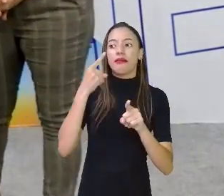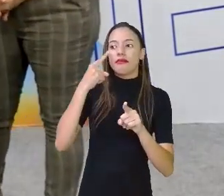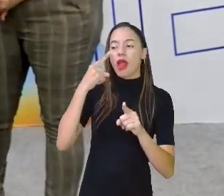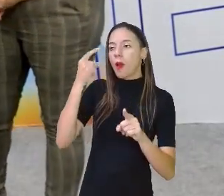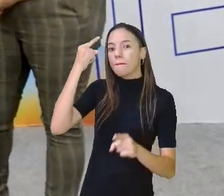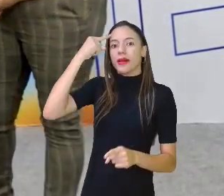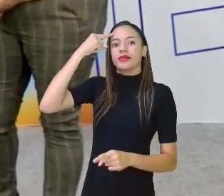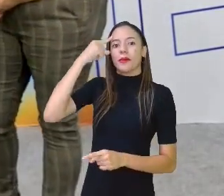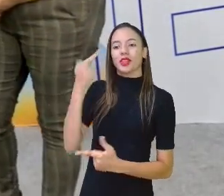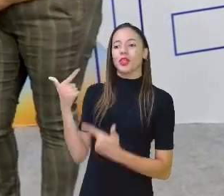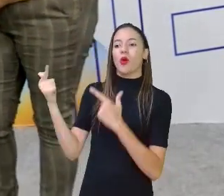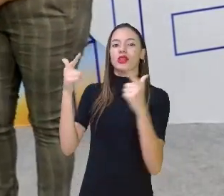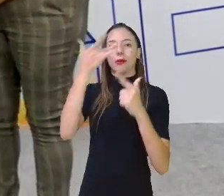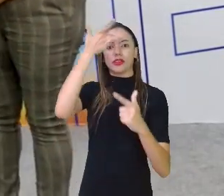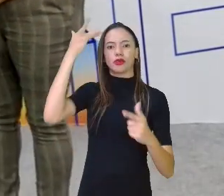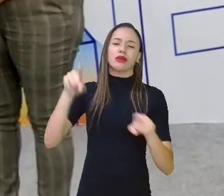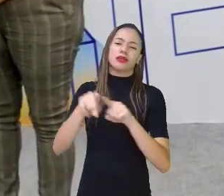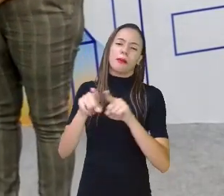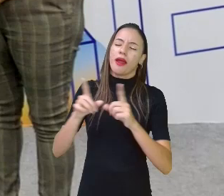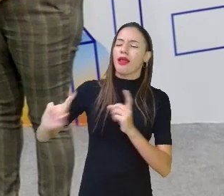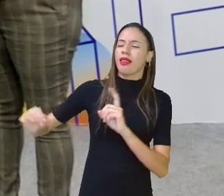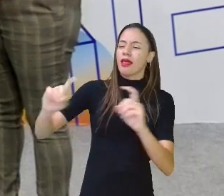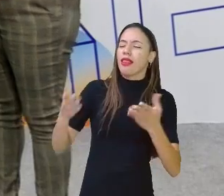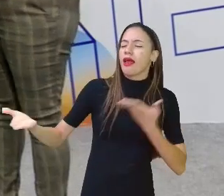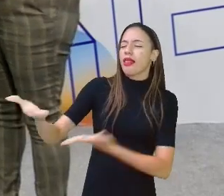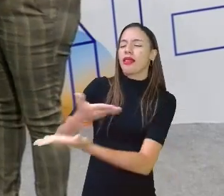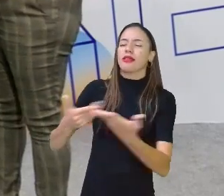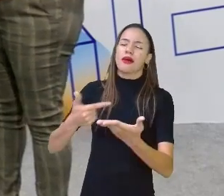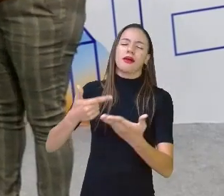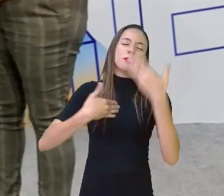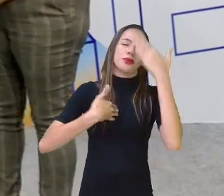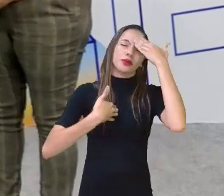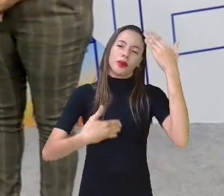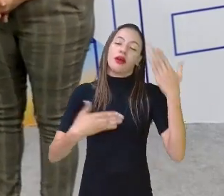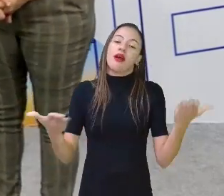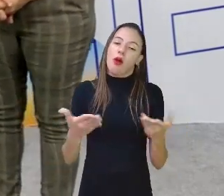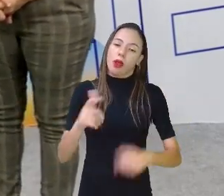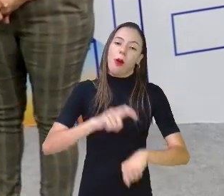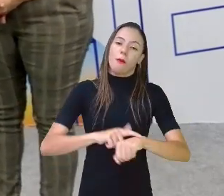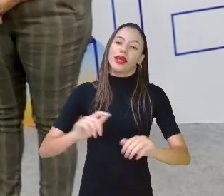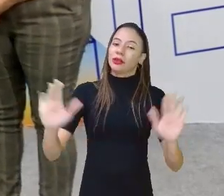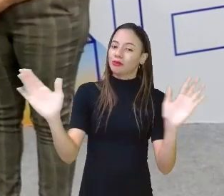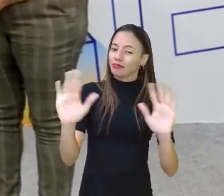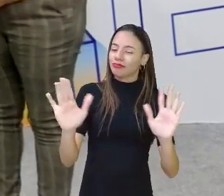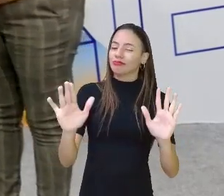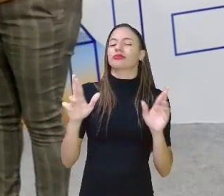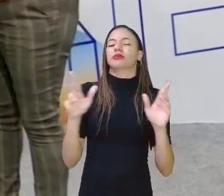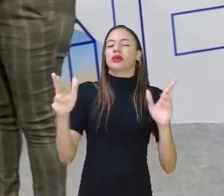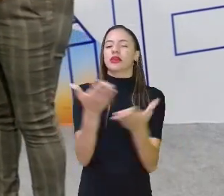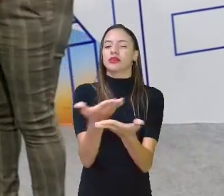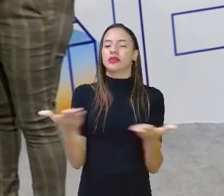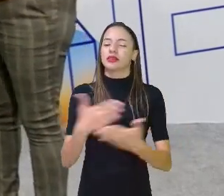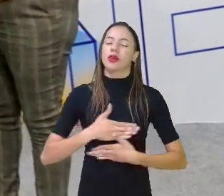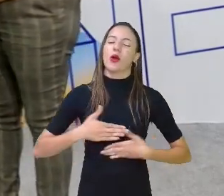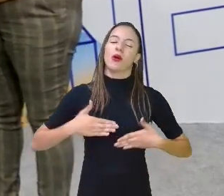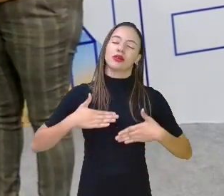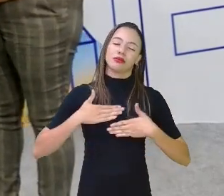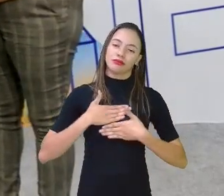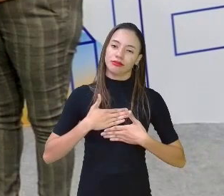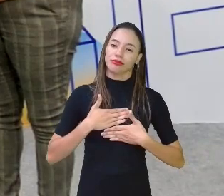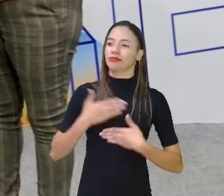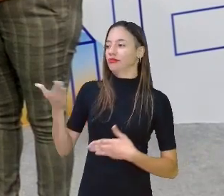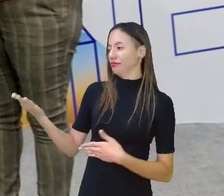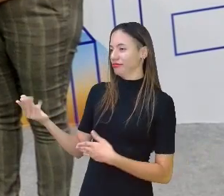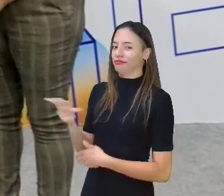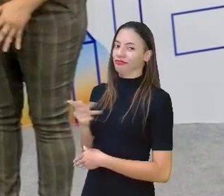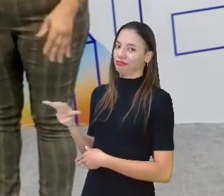dos outros e trocar ideias. Eu adorei. Pois Muito é, então obrigada. vamos nos despedir. Espero que vocês tenham gostado. Vilma,